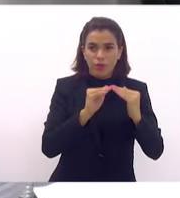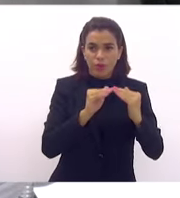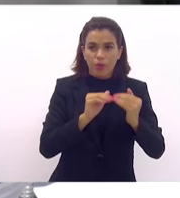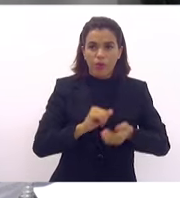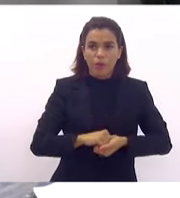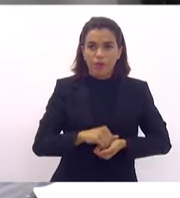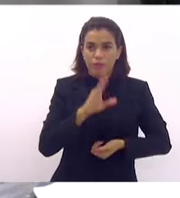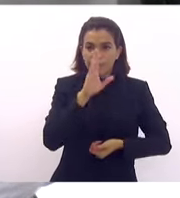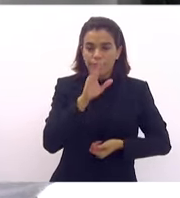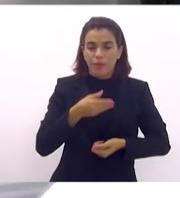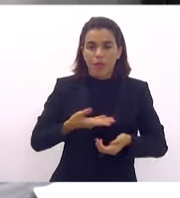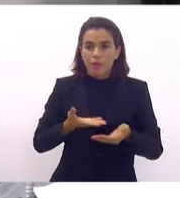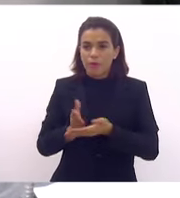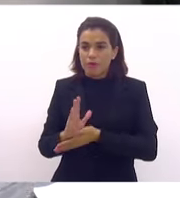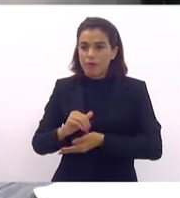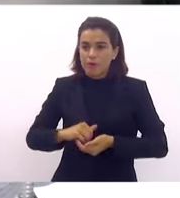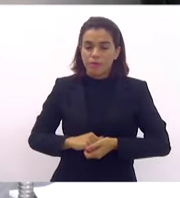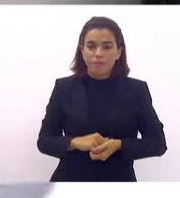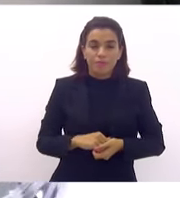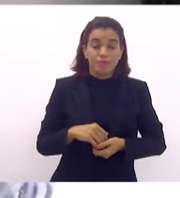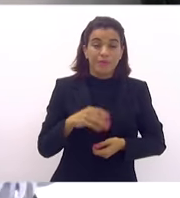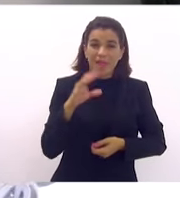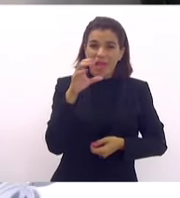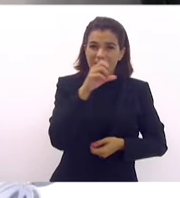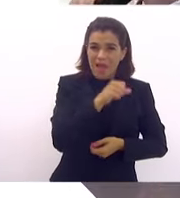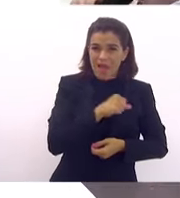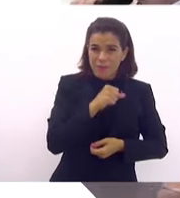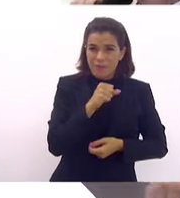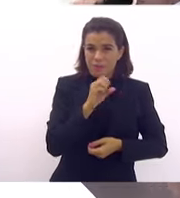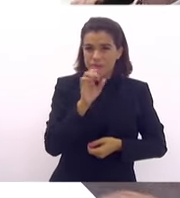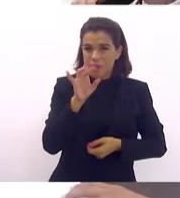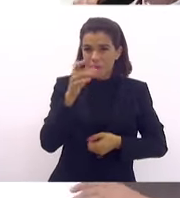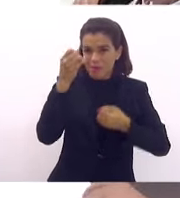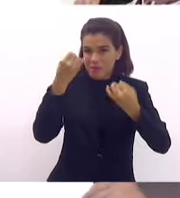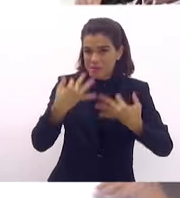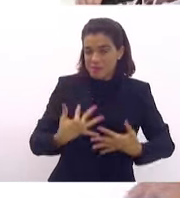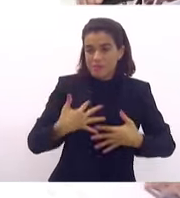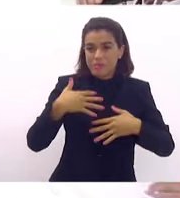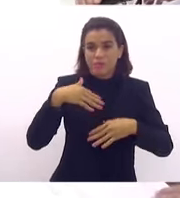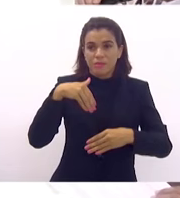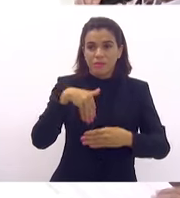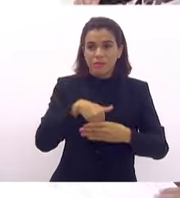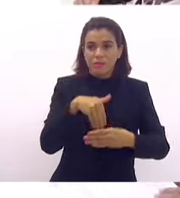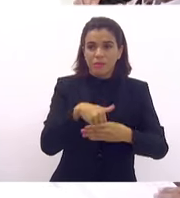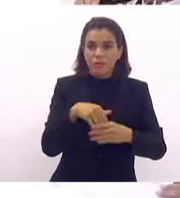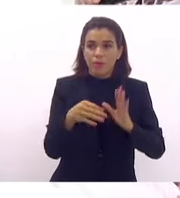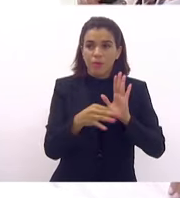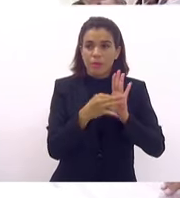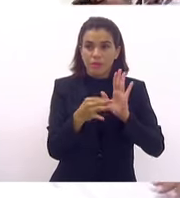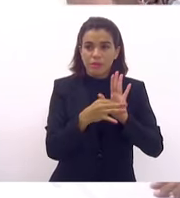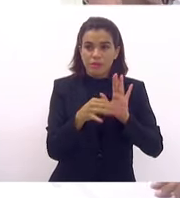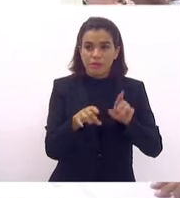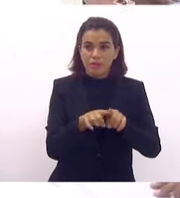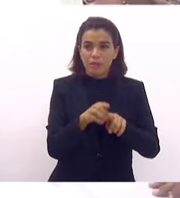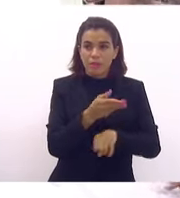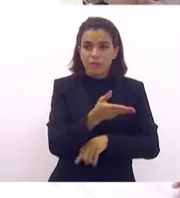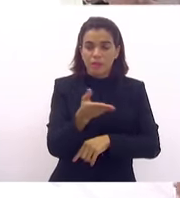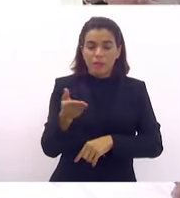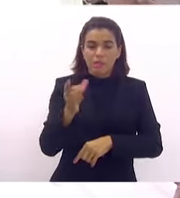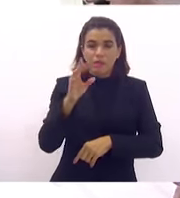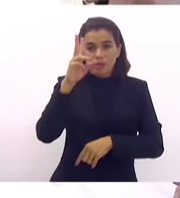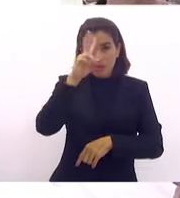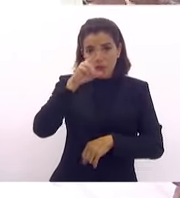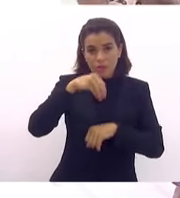aprovam, permaneçam como estão. Aprovado, deputado Carlos Mink. Rapidamente, para declarar o voto, agradecer aqui o parecer e o voto de vocês. Só